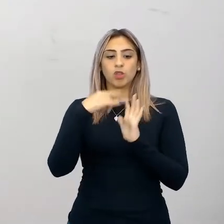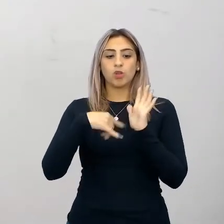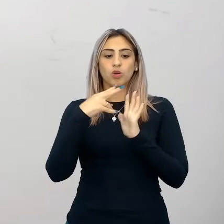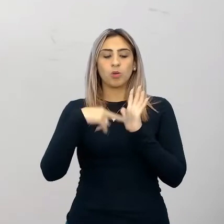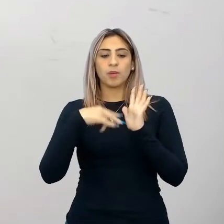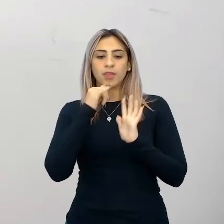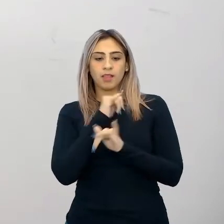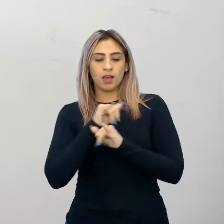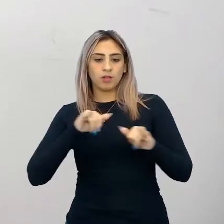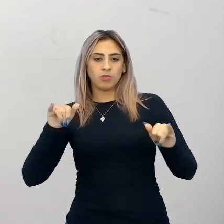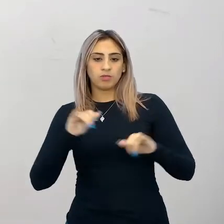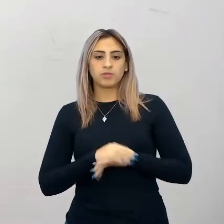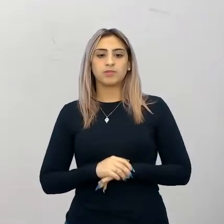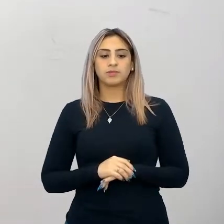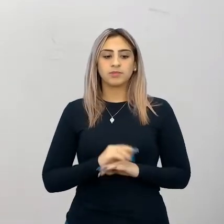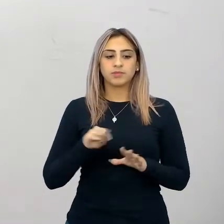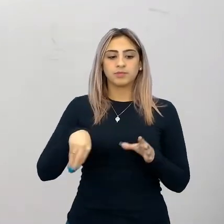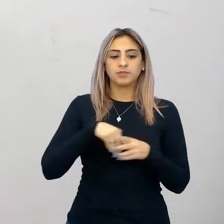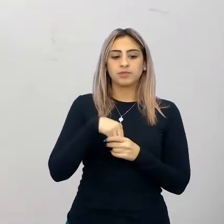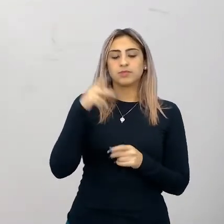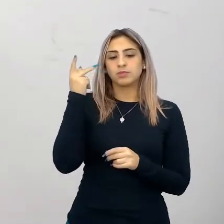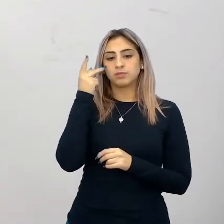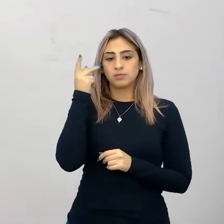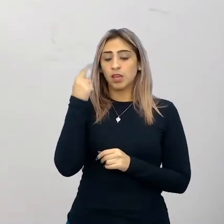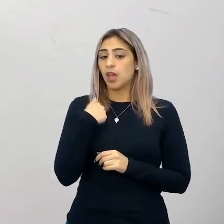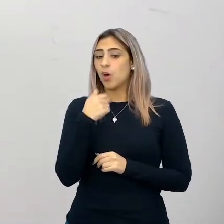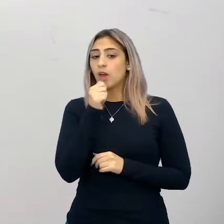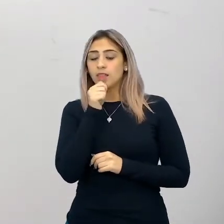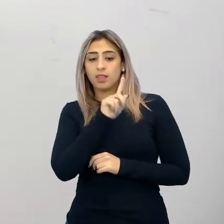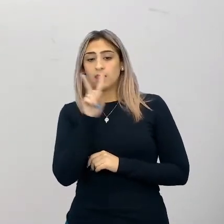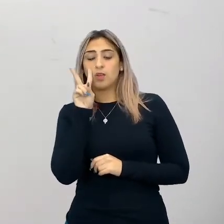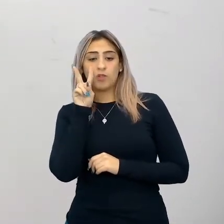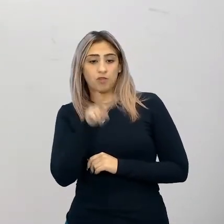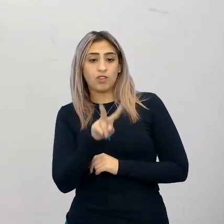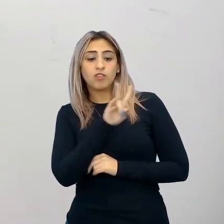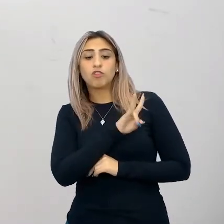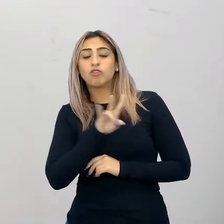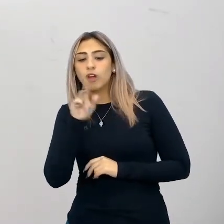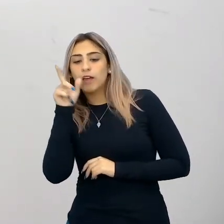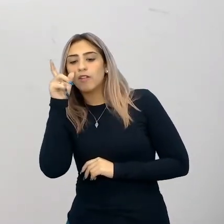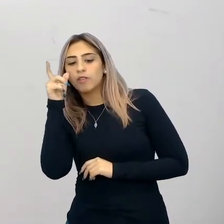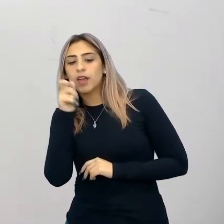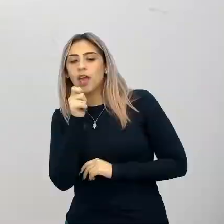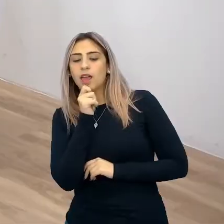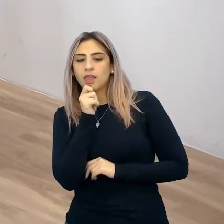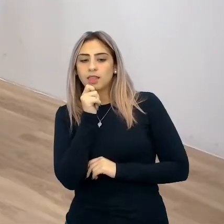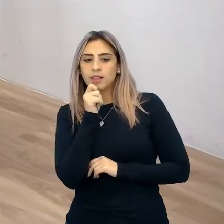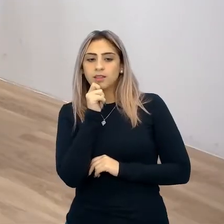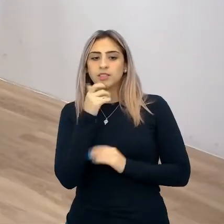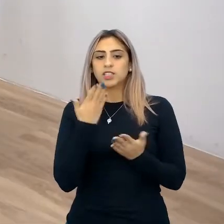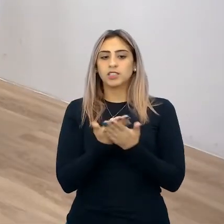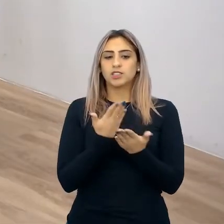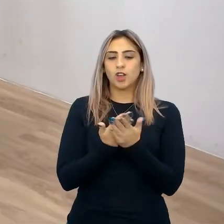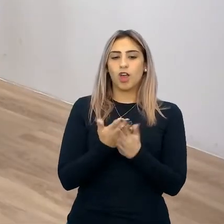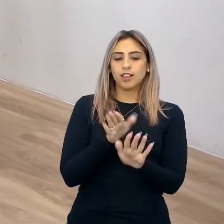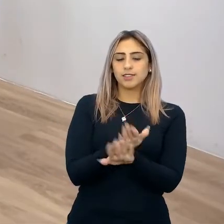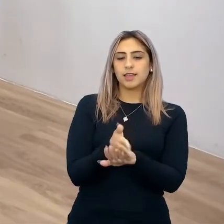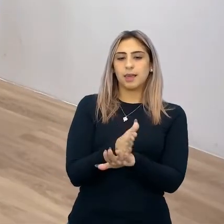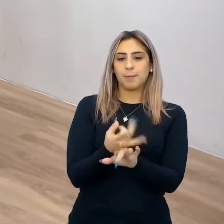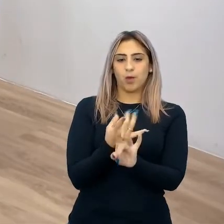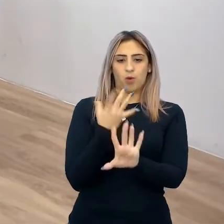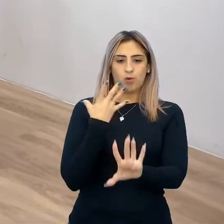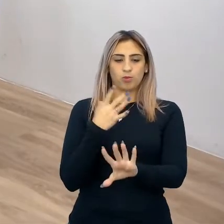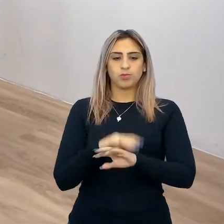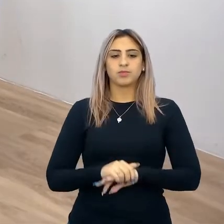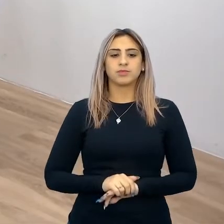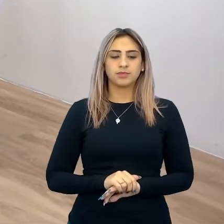MCs. Na Mostra de São Paulo. Eu não vi ainda, vou ver, porque vai Só lançar... vi aquele Escolas Remotas agora. Escolas remotas.